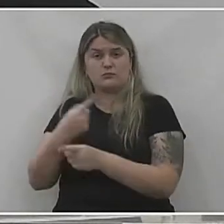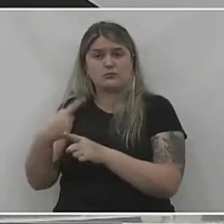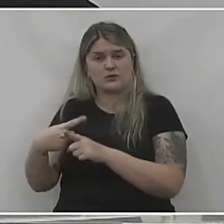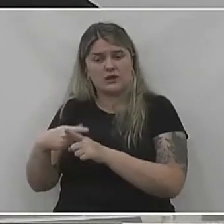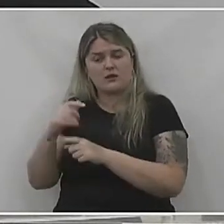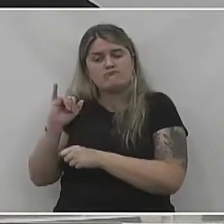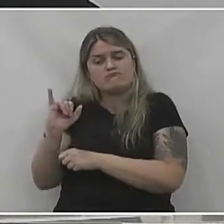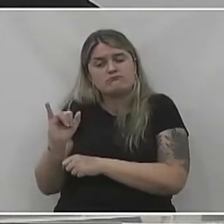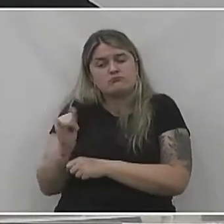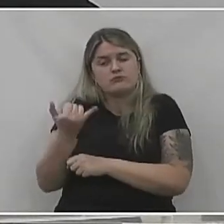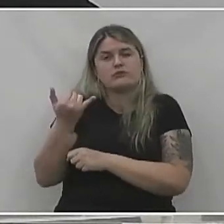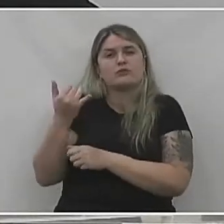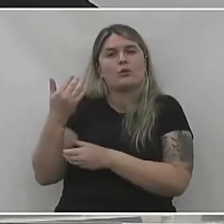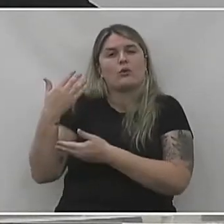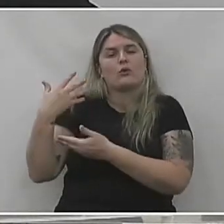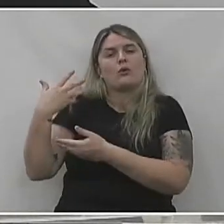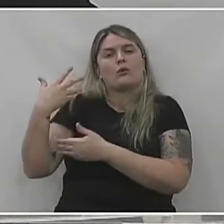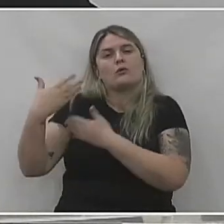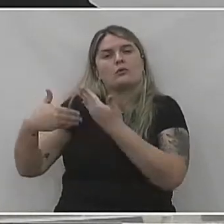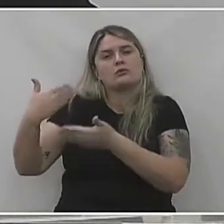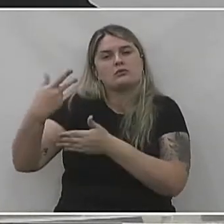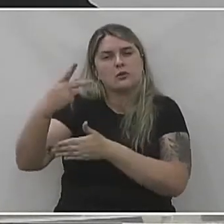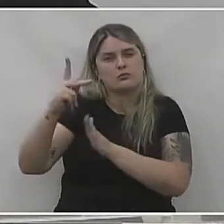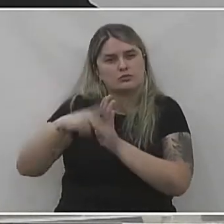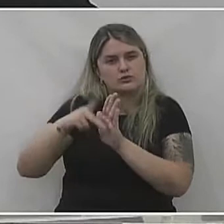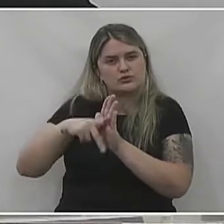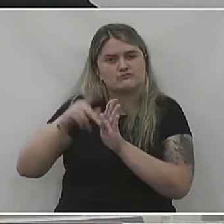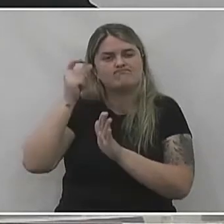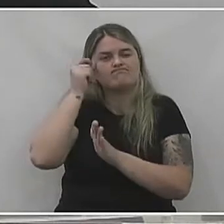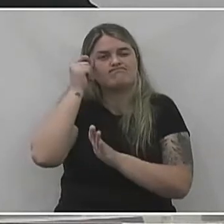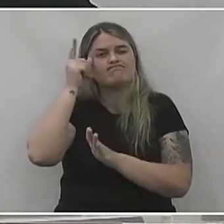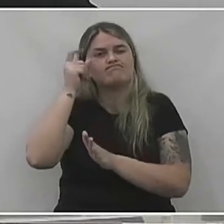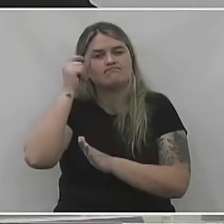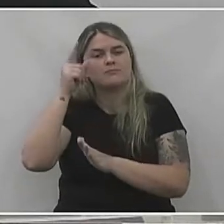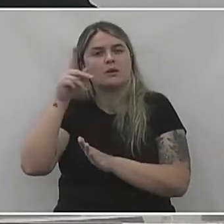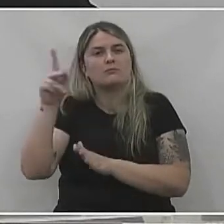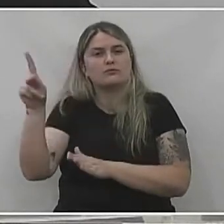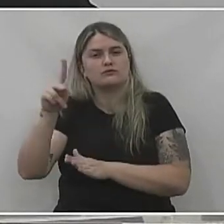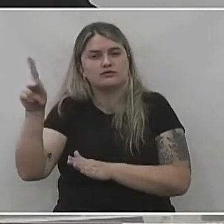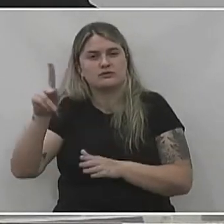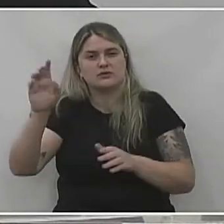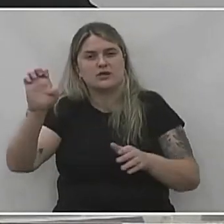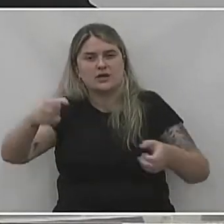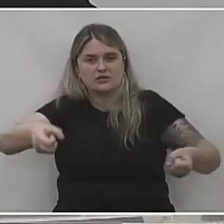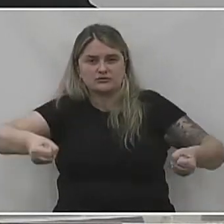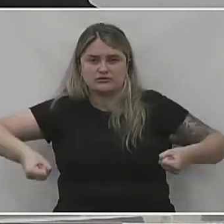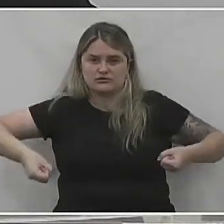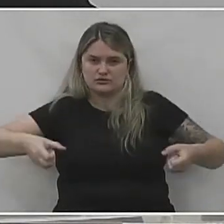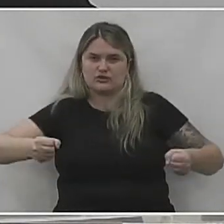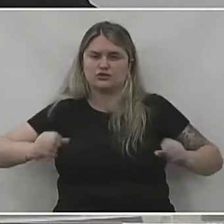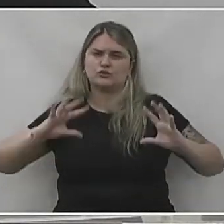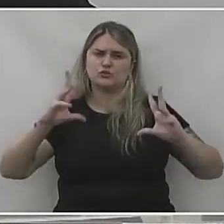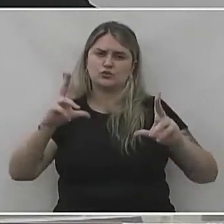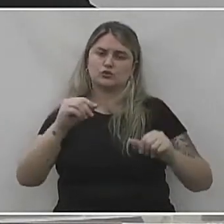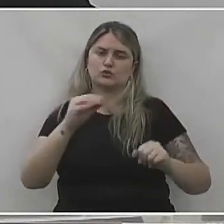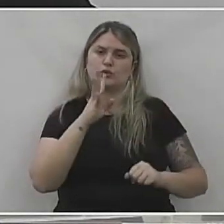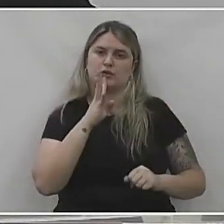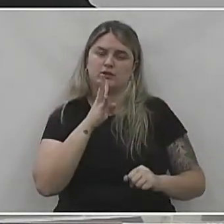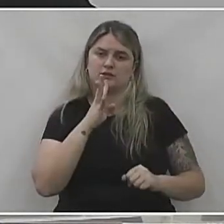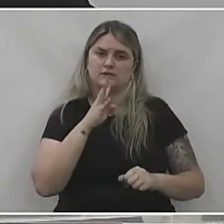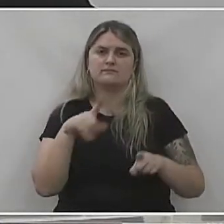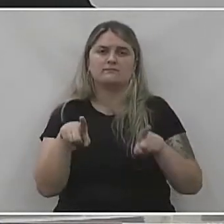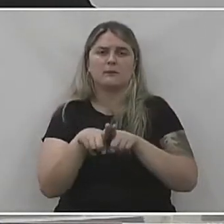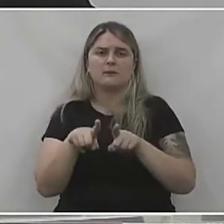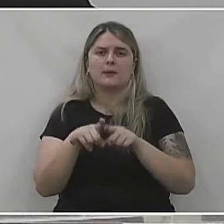os frutos desse grande projeto né idealizado pelo pela Edinho que todos conhecem